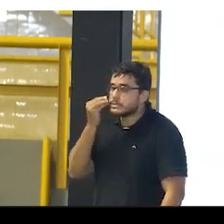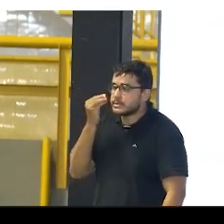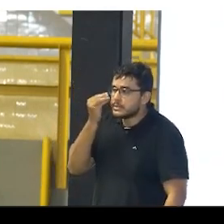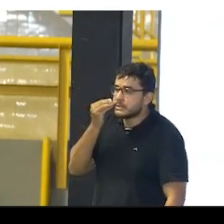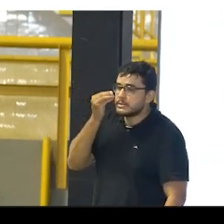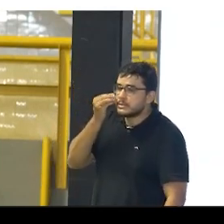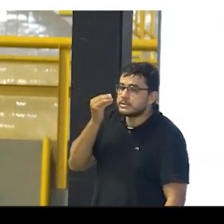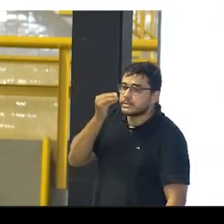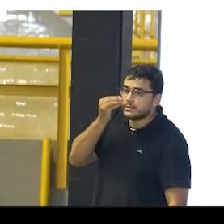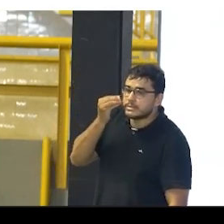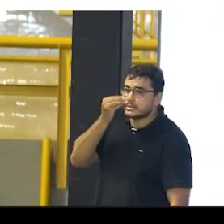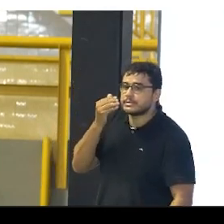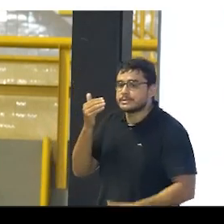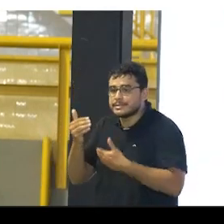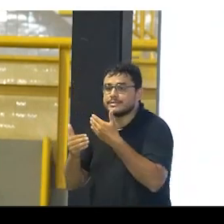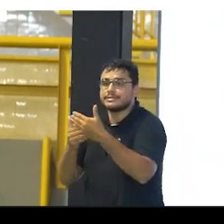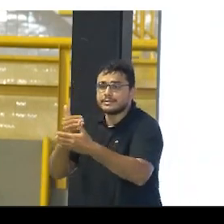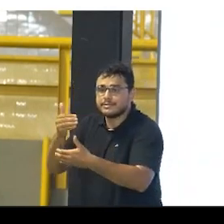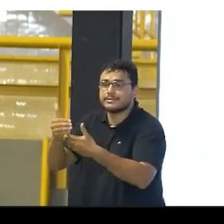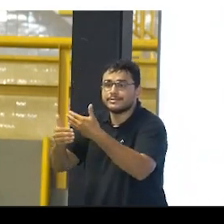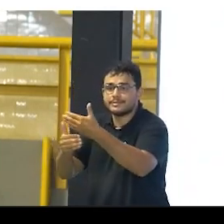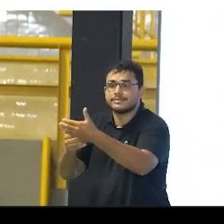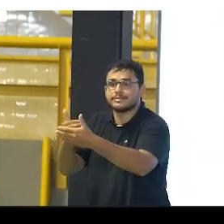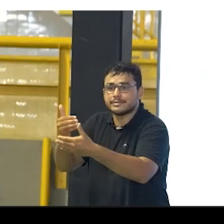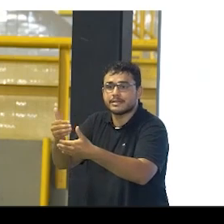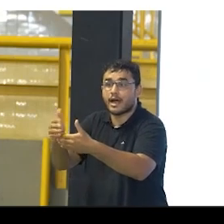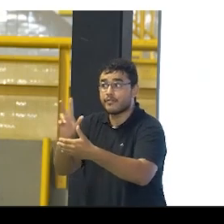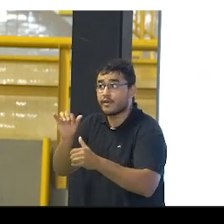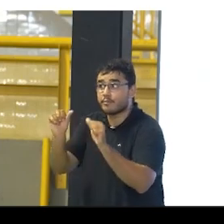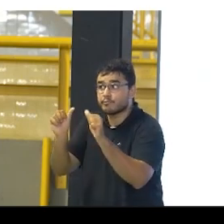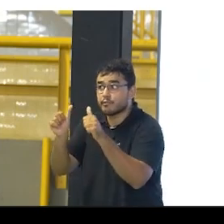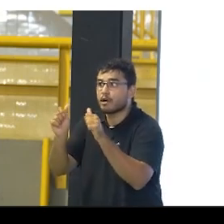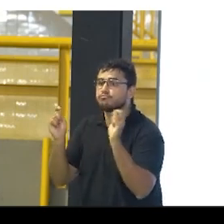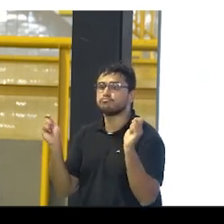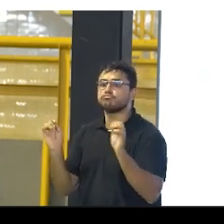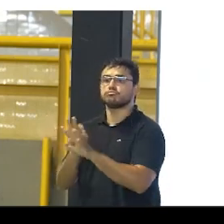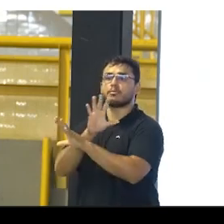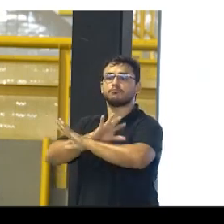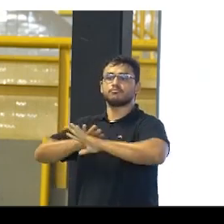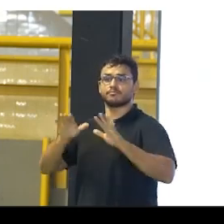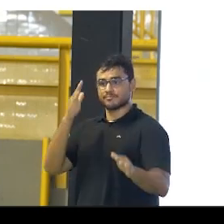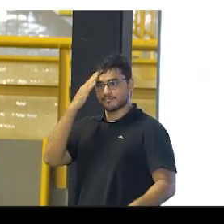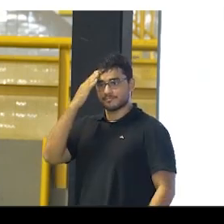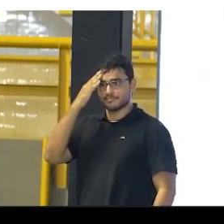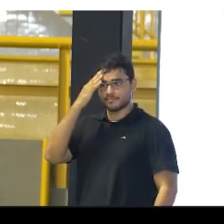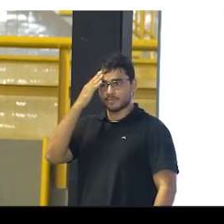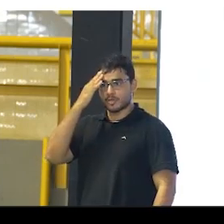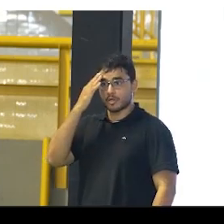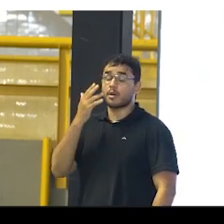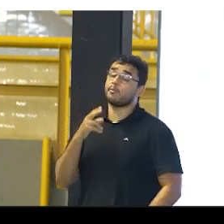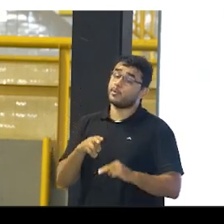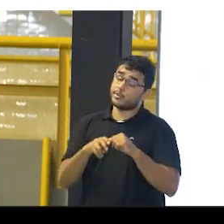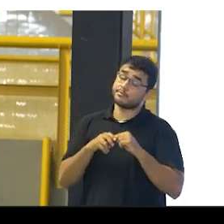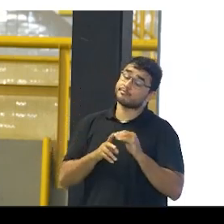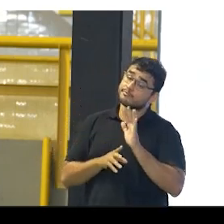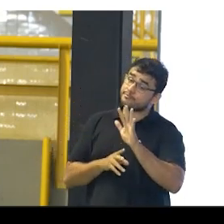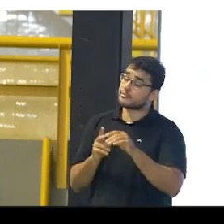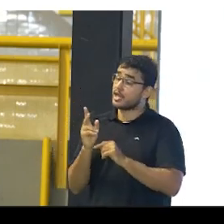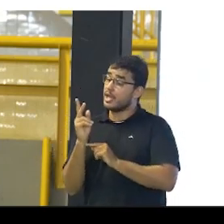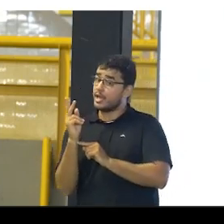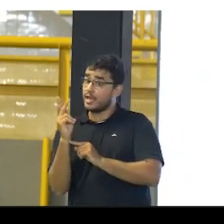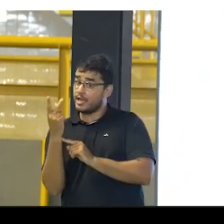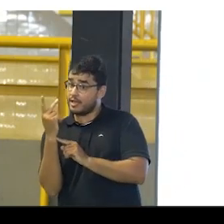O principal desafio em si, tá? De repente a desvantagem, é que